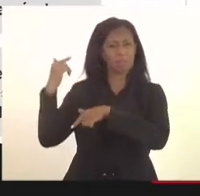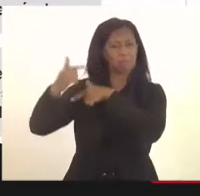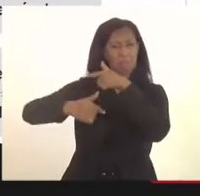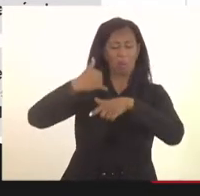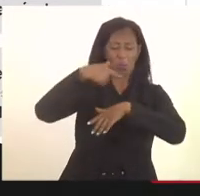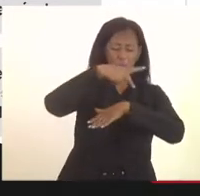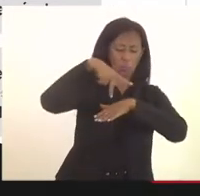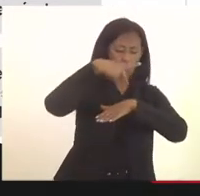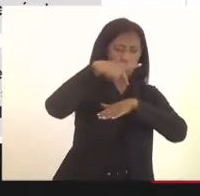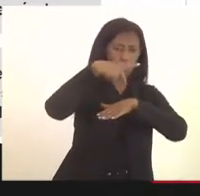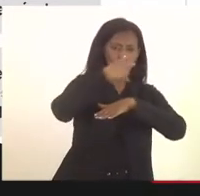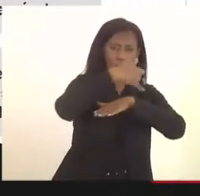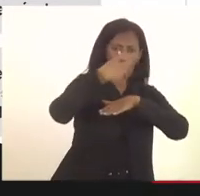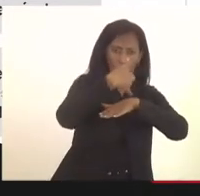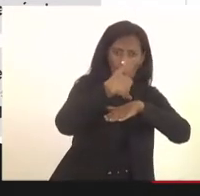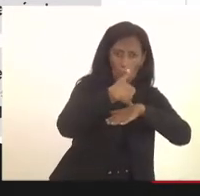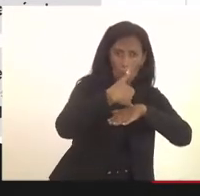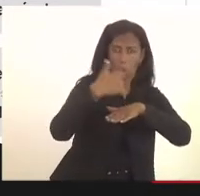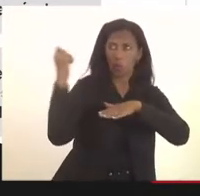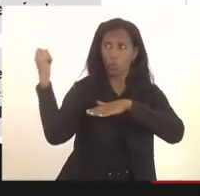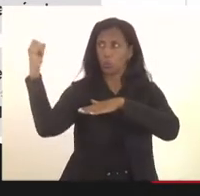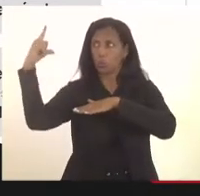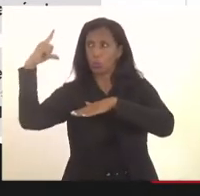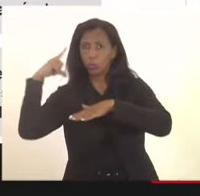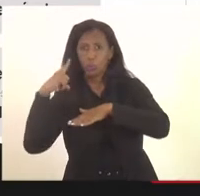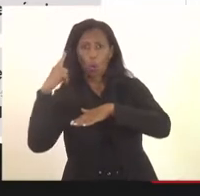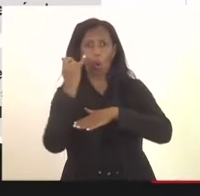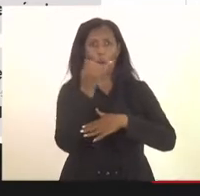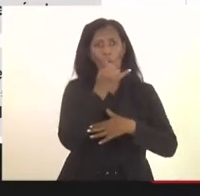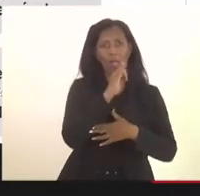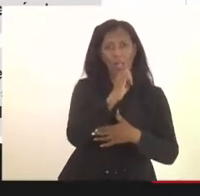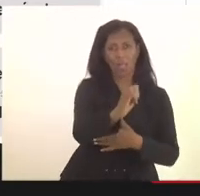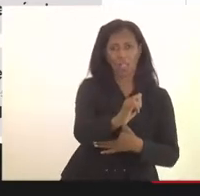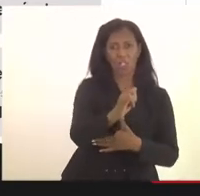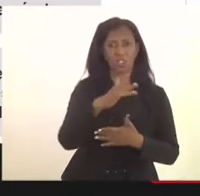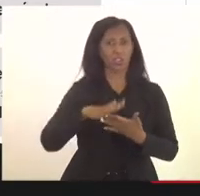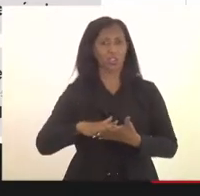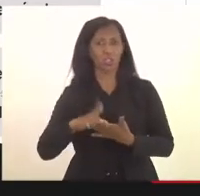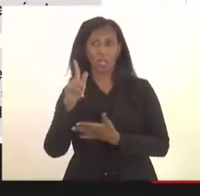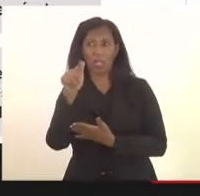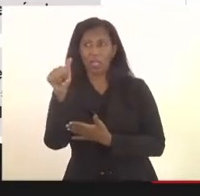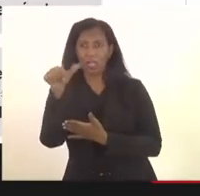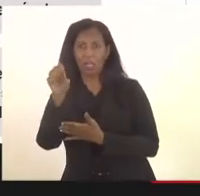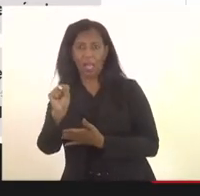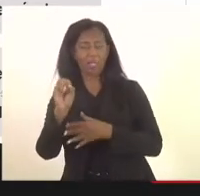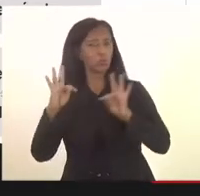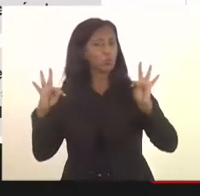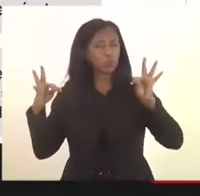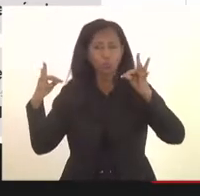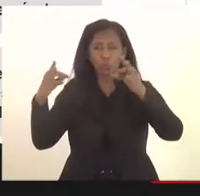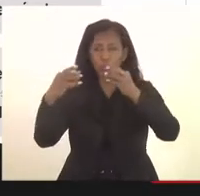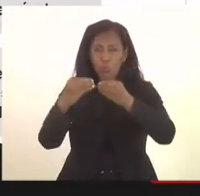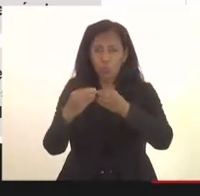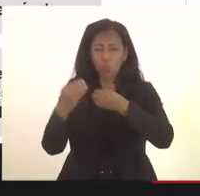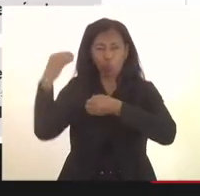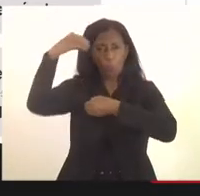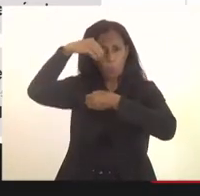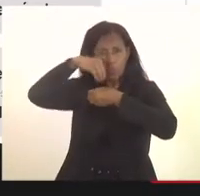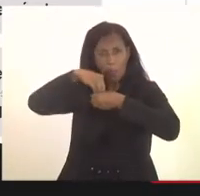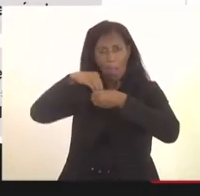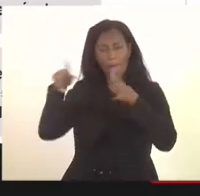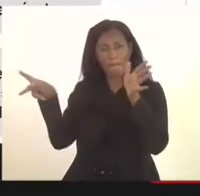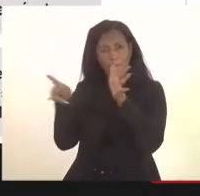eólica, o foco na produção e comercialização de gás, tudo isso faz parte